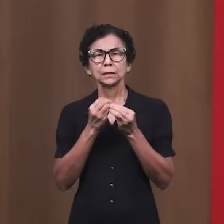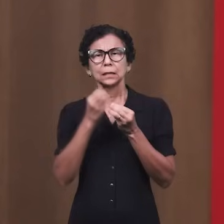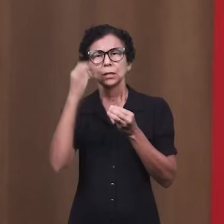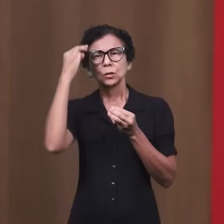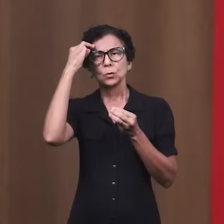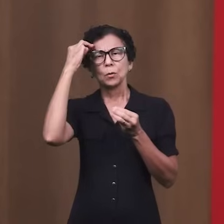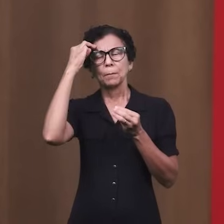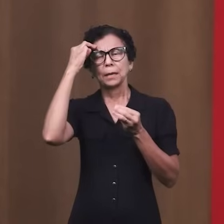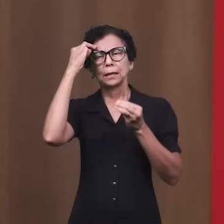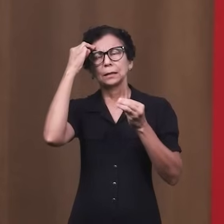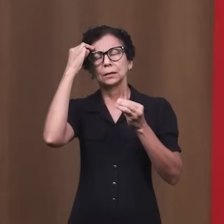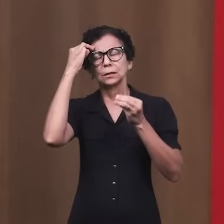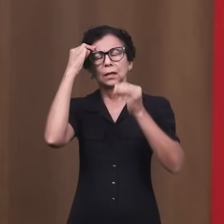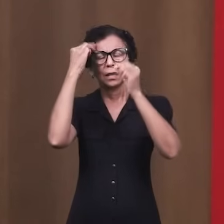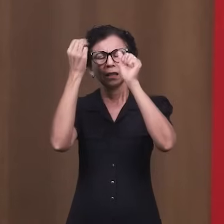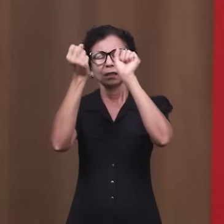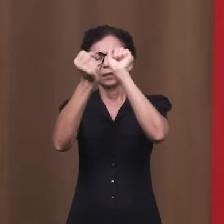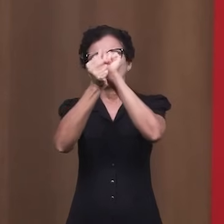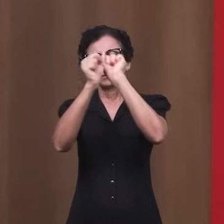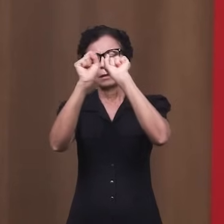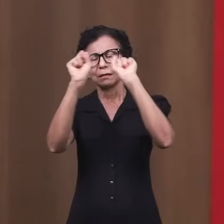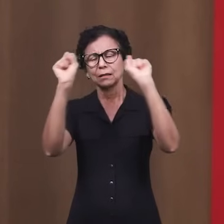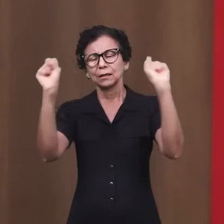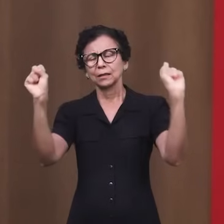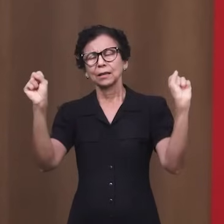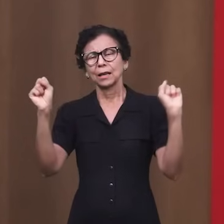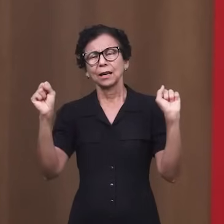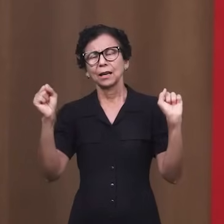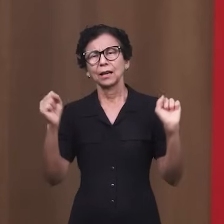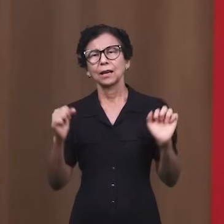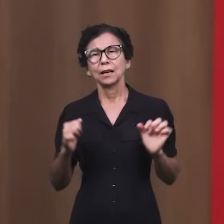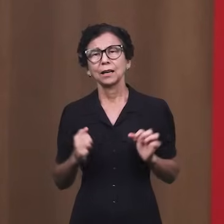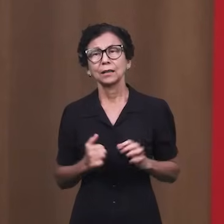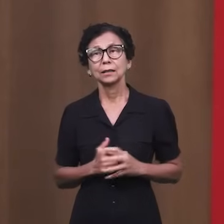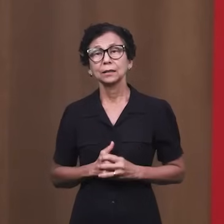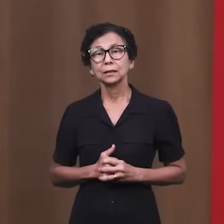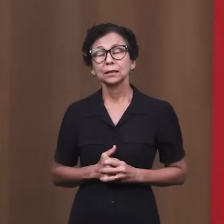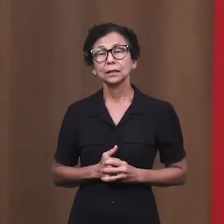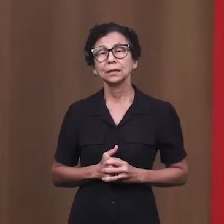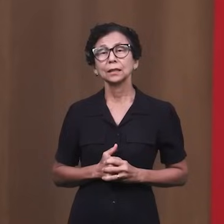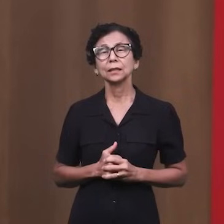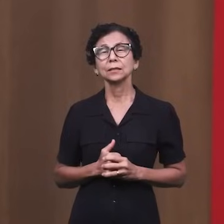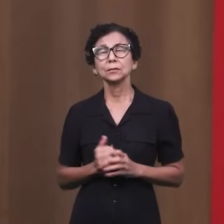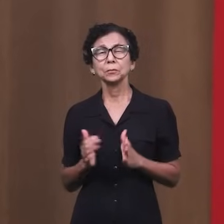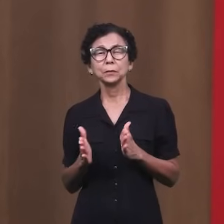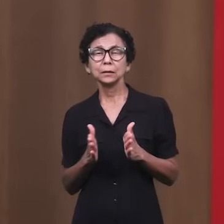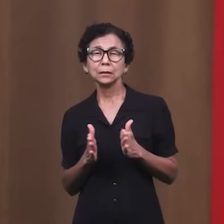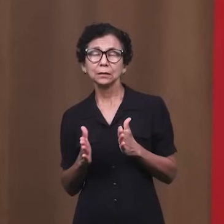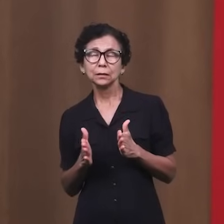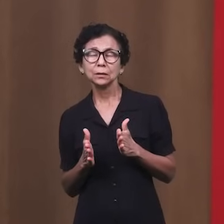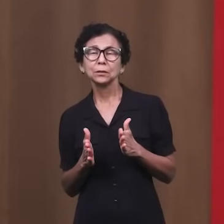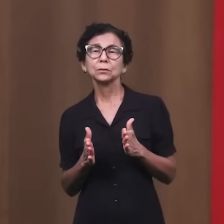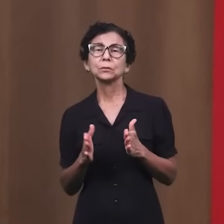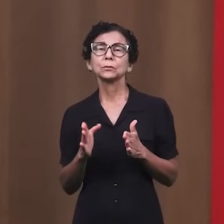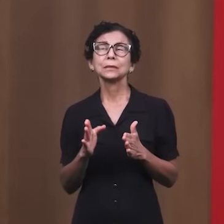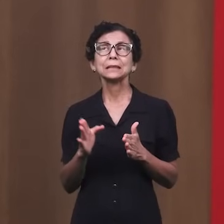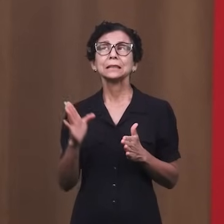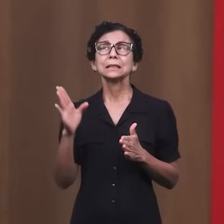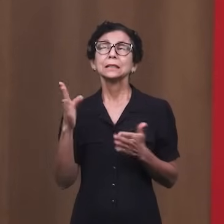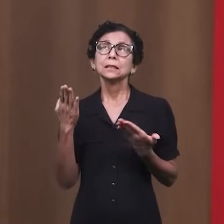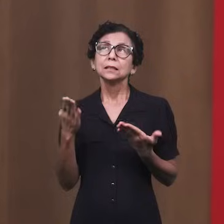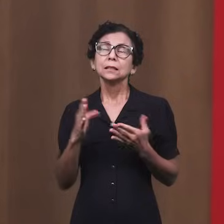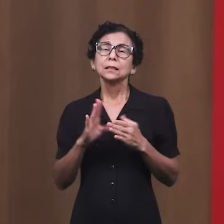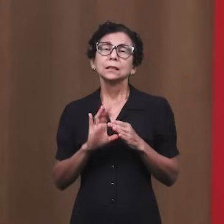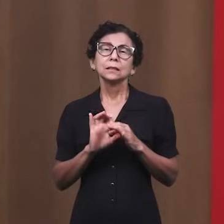né e Seja Cheio do Espírito Santo porque é o espírito santo que vai te levar a entender aquilo que